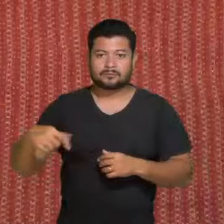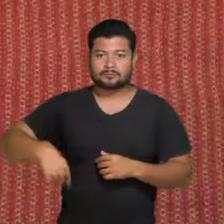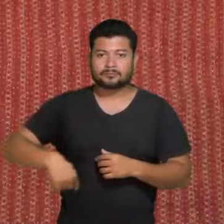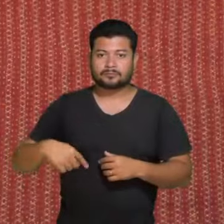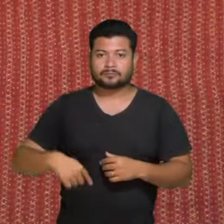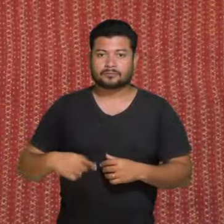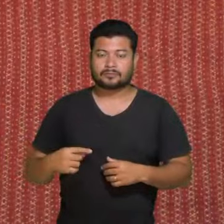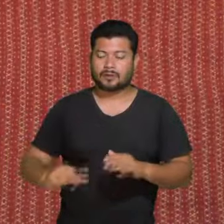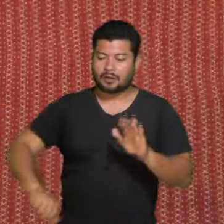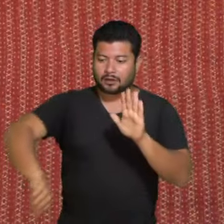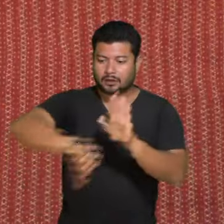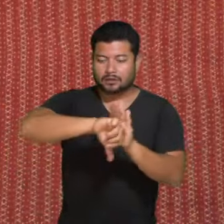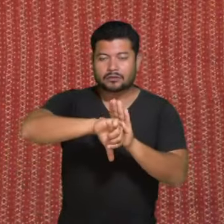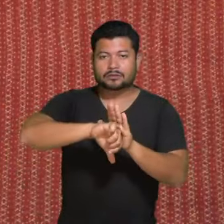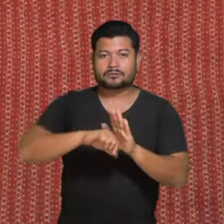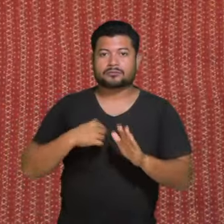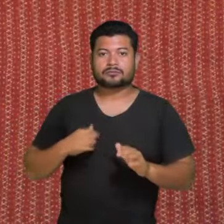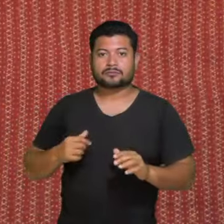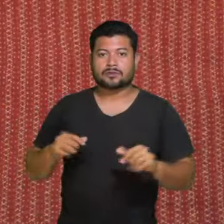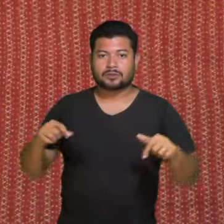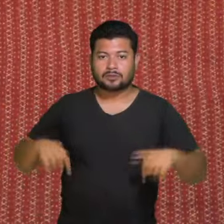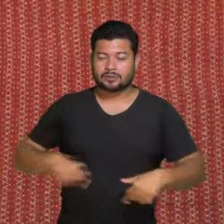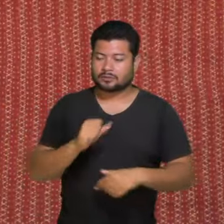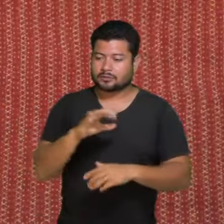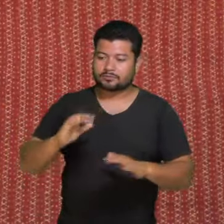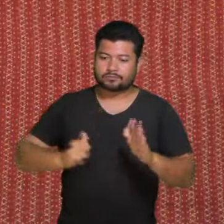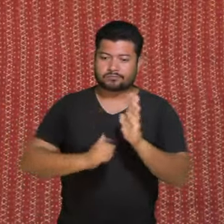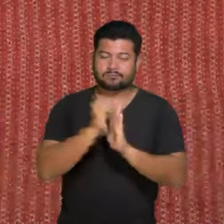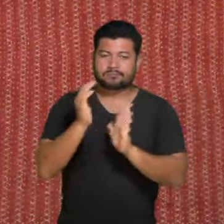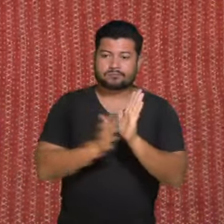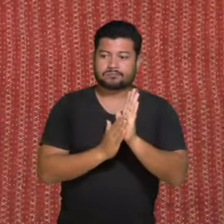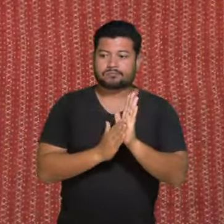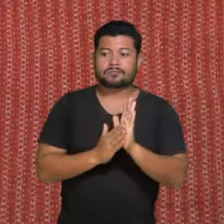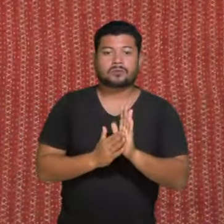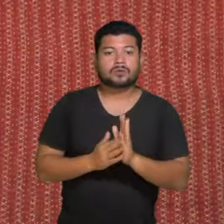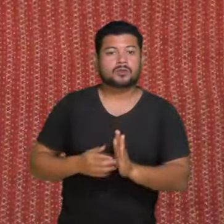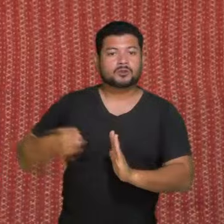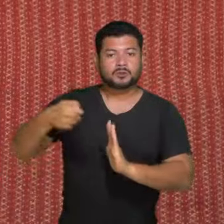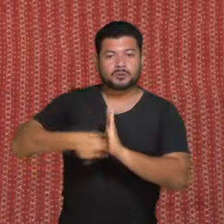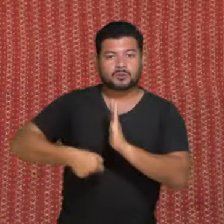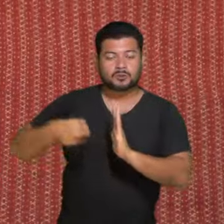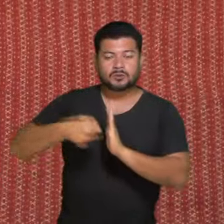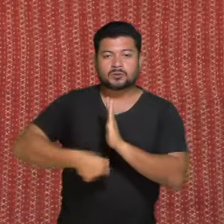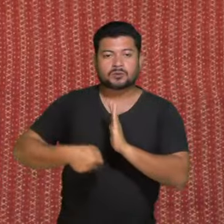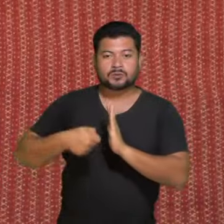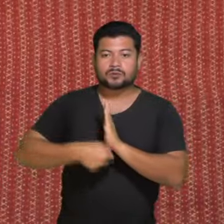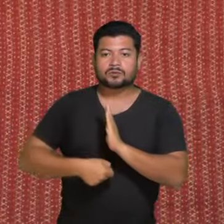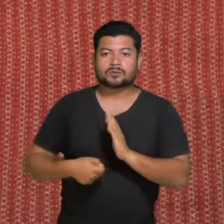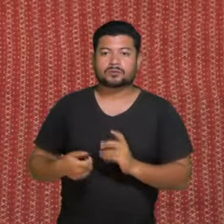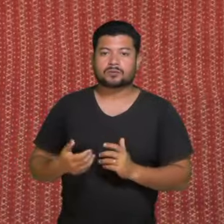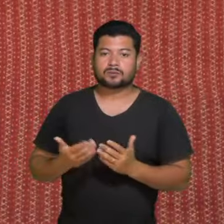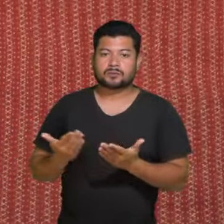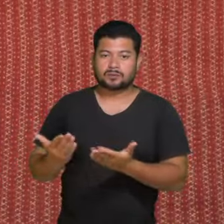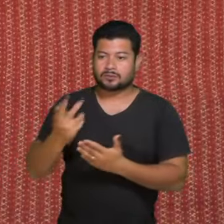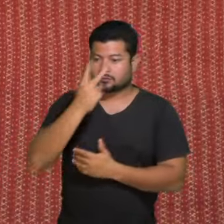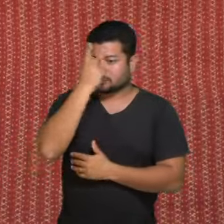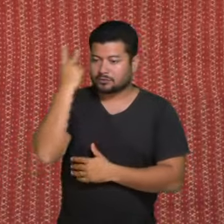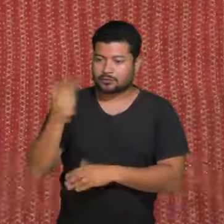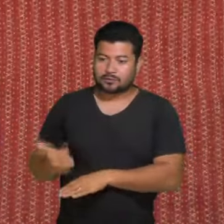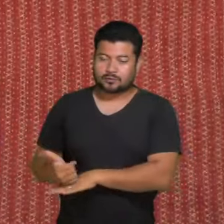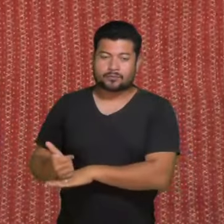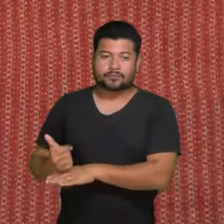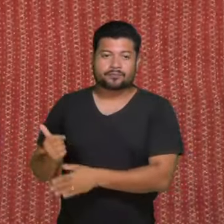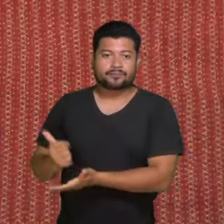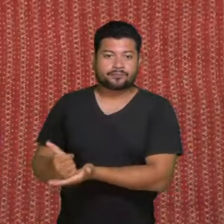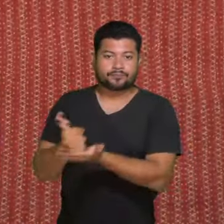multa, conseguimos reduzir bastante. Agora, nós estamos intensificando essa batalha, no qual aquele que transporta o animal, seja o dono